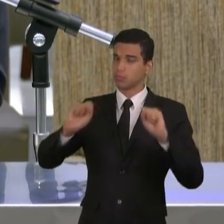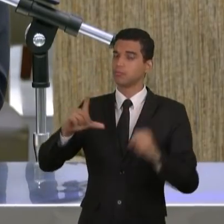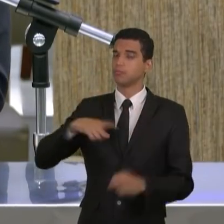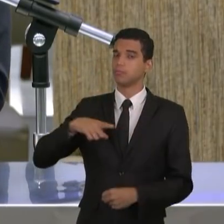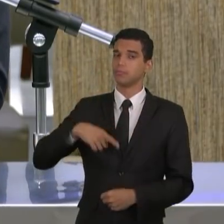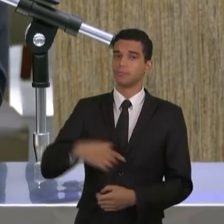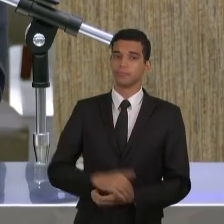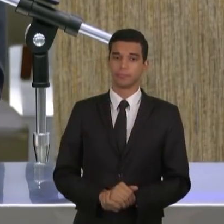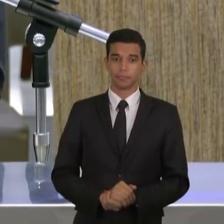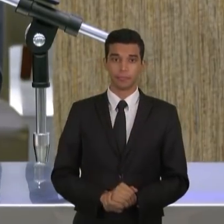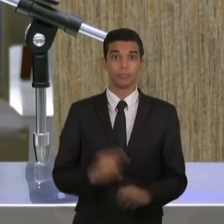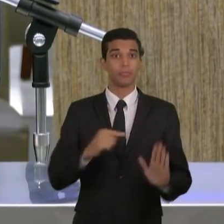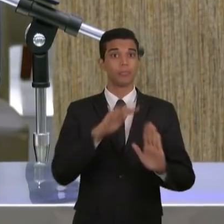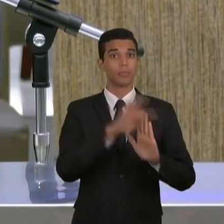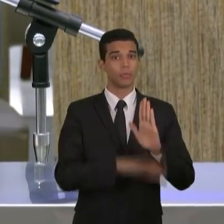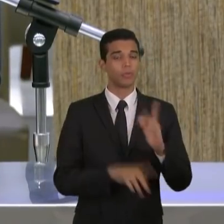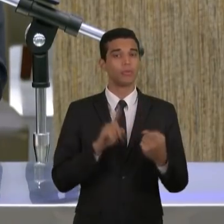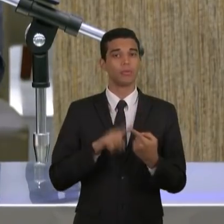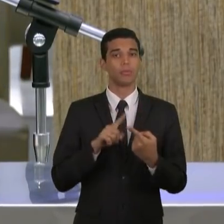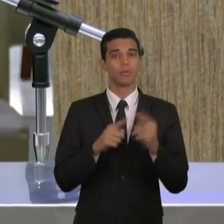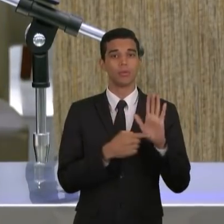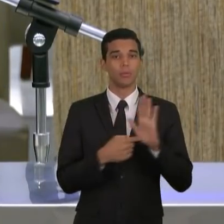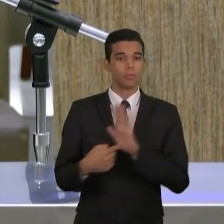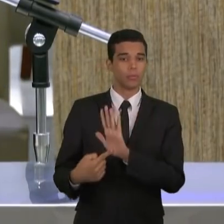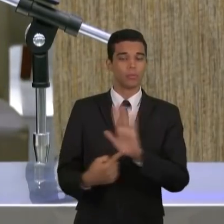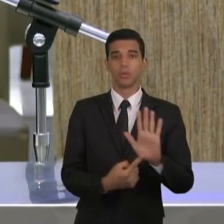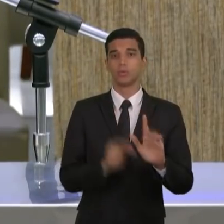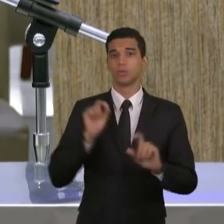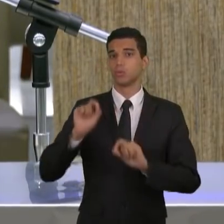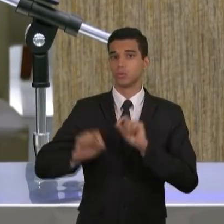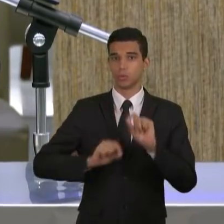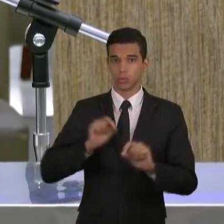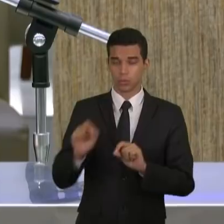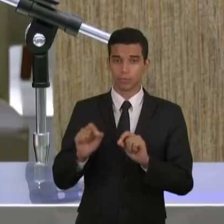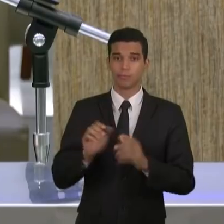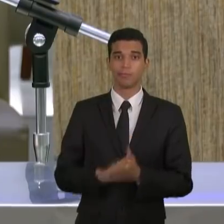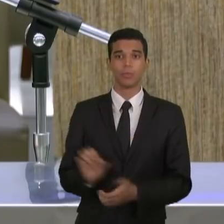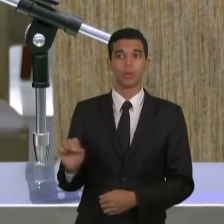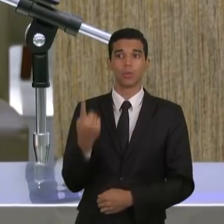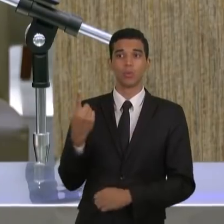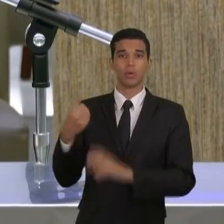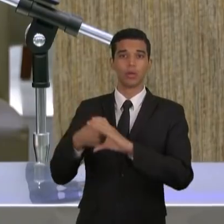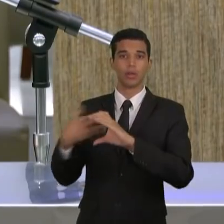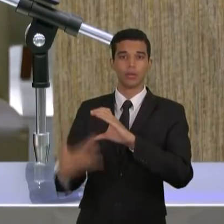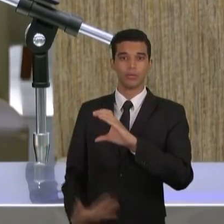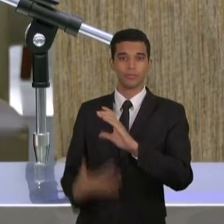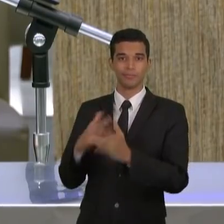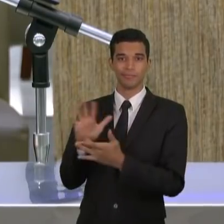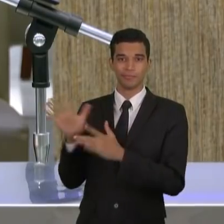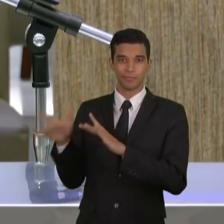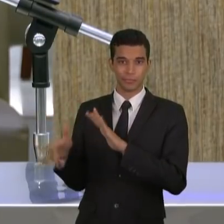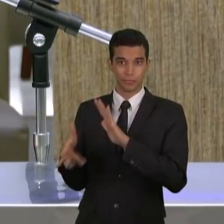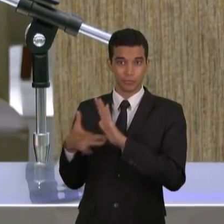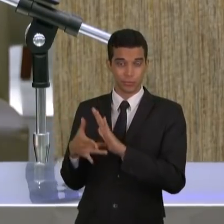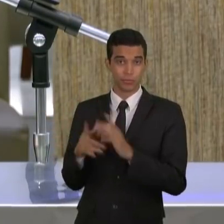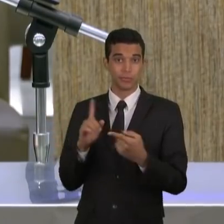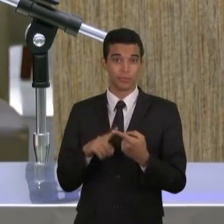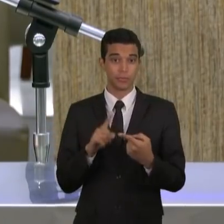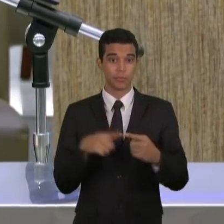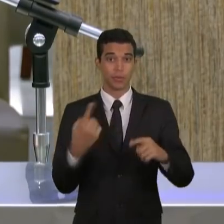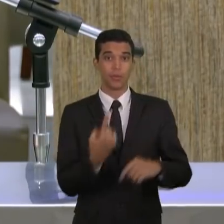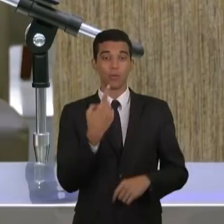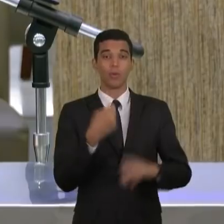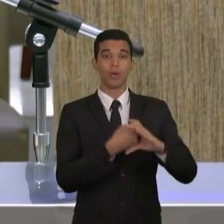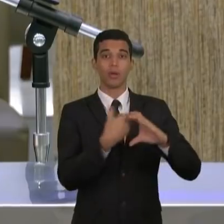Esteja também manifesta mostra um determinado a uma determinada característica que estava presente nos discípulos